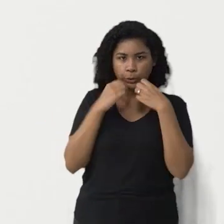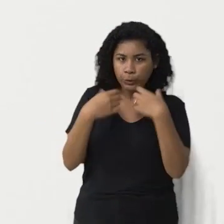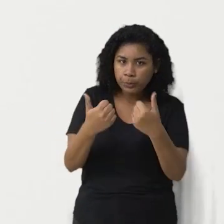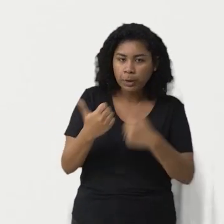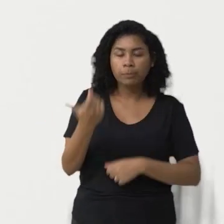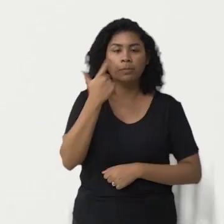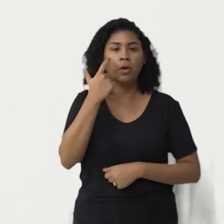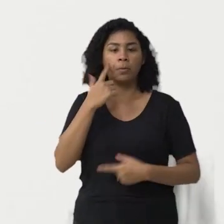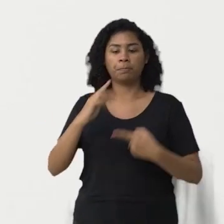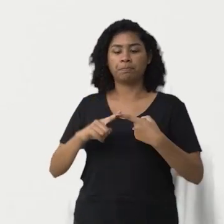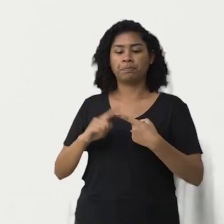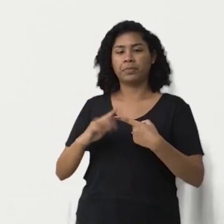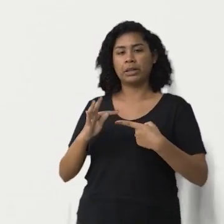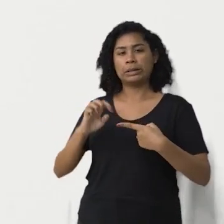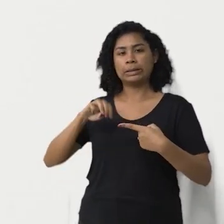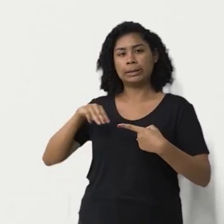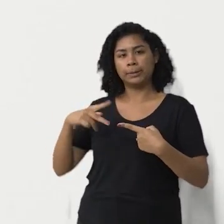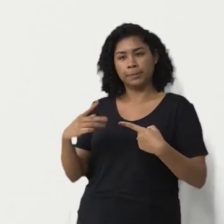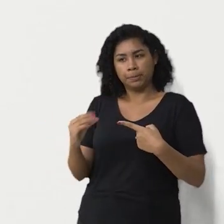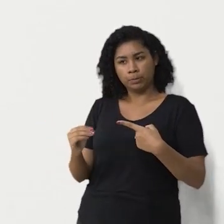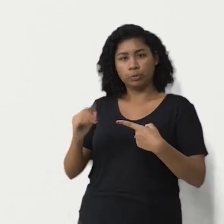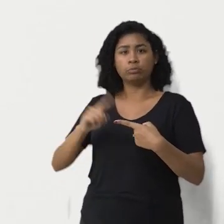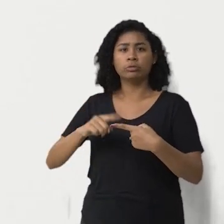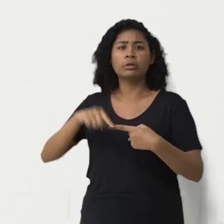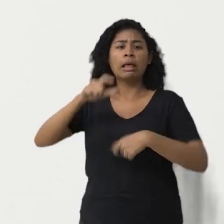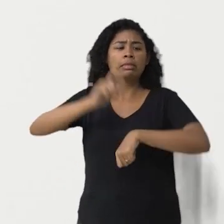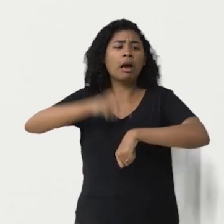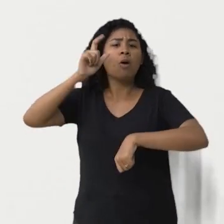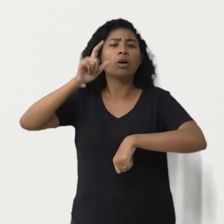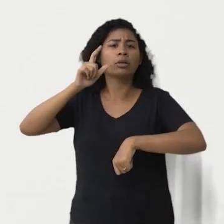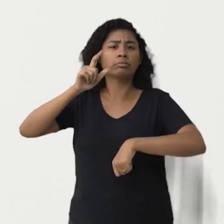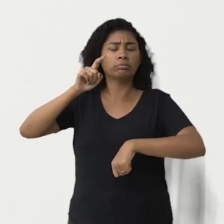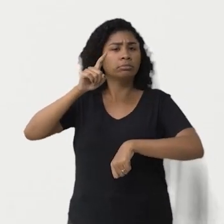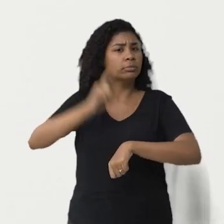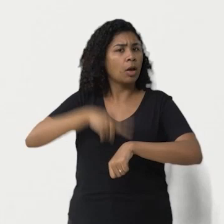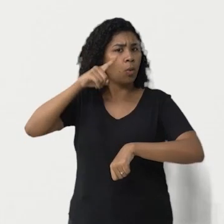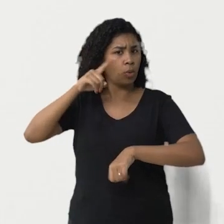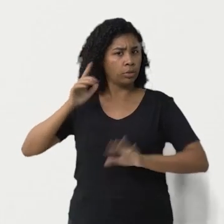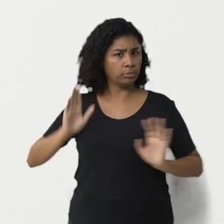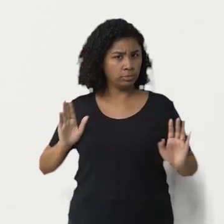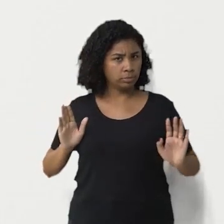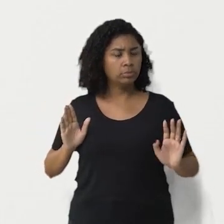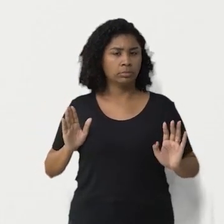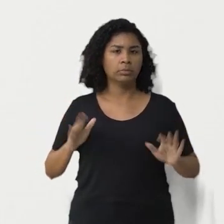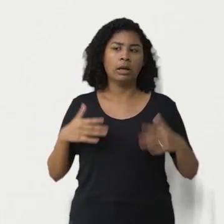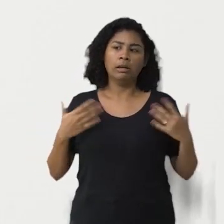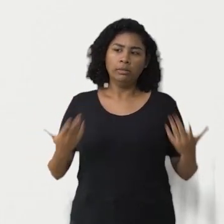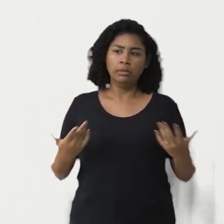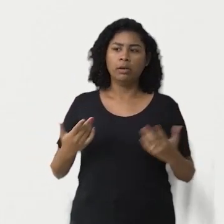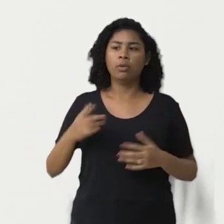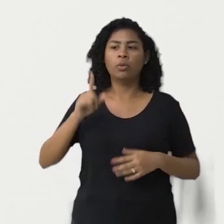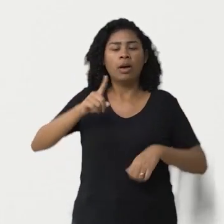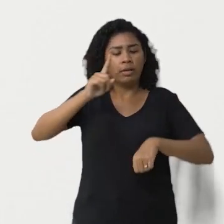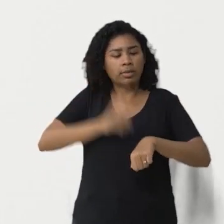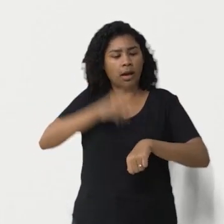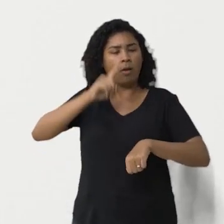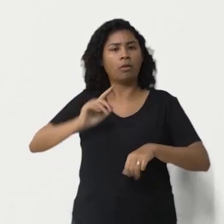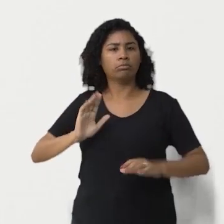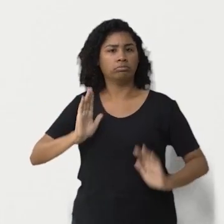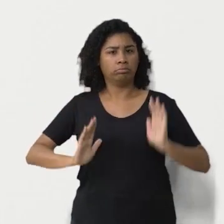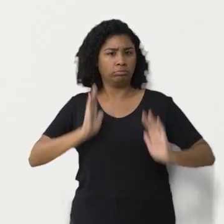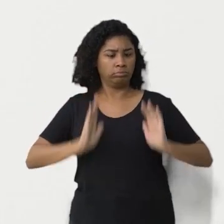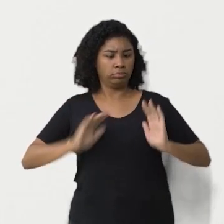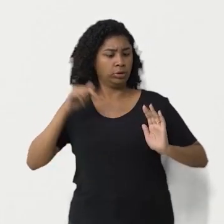O tempo, gente, ele vai ser momentâneo, ok? Então, é um estado